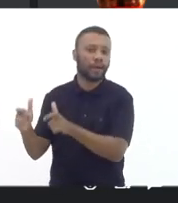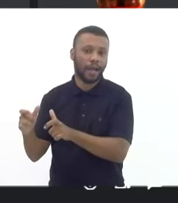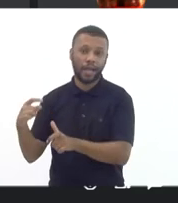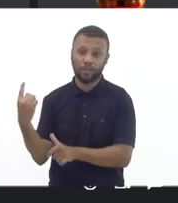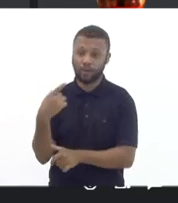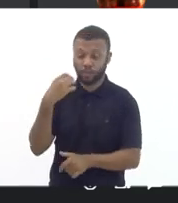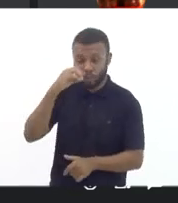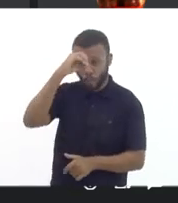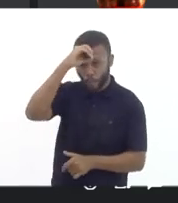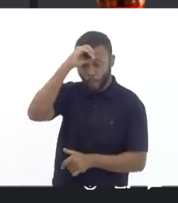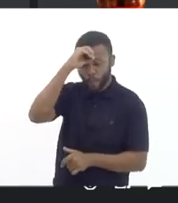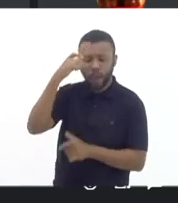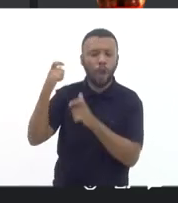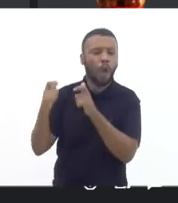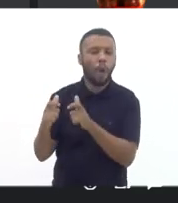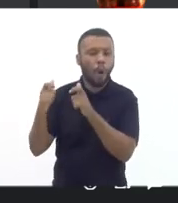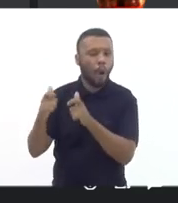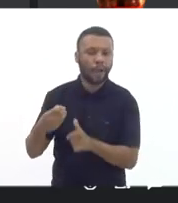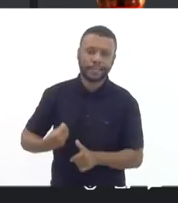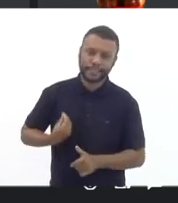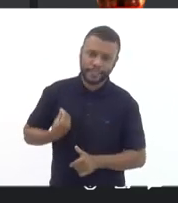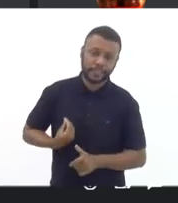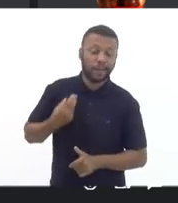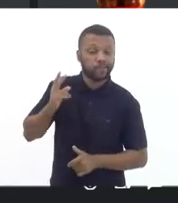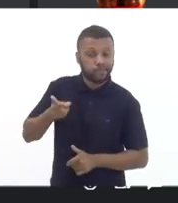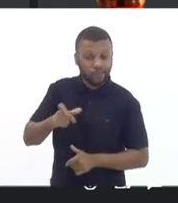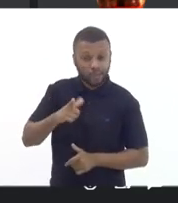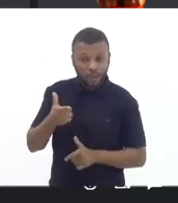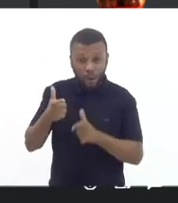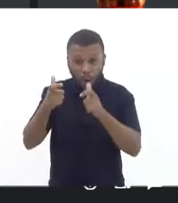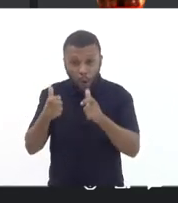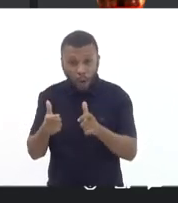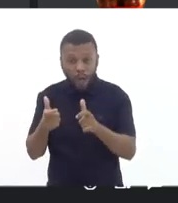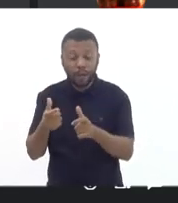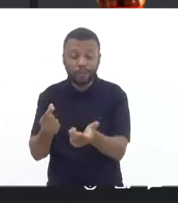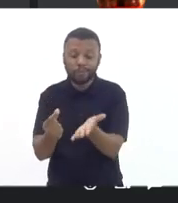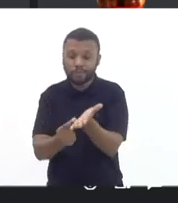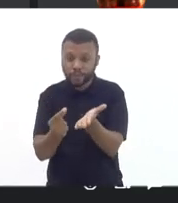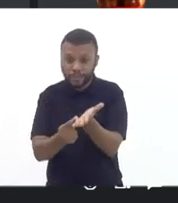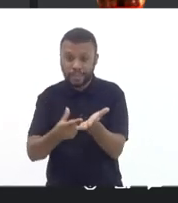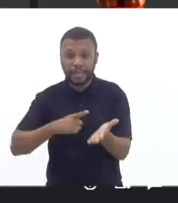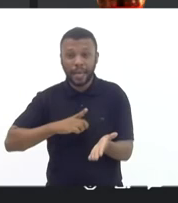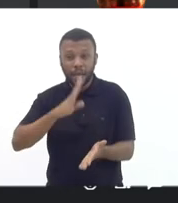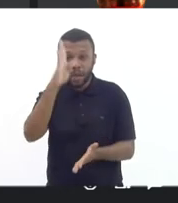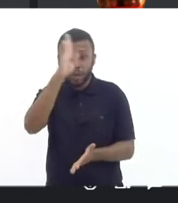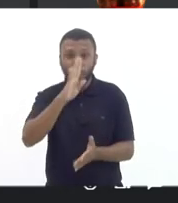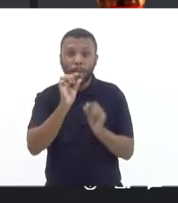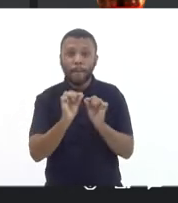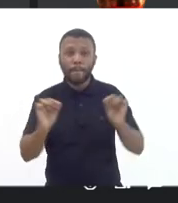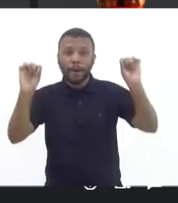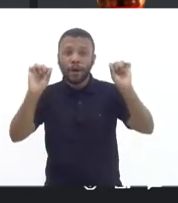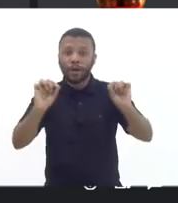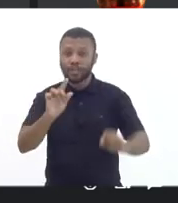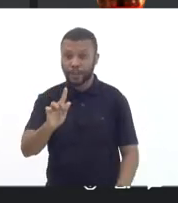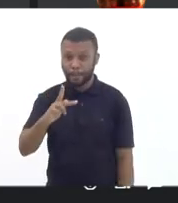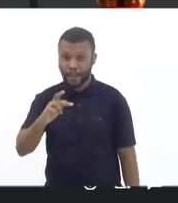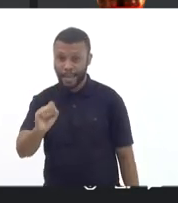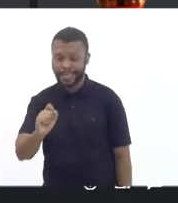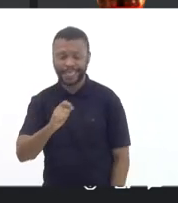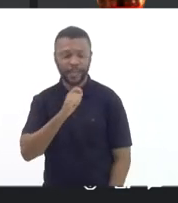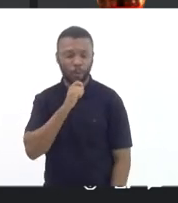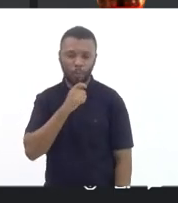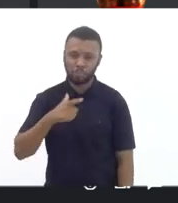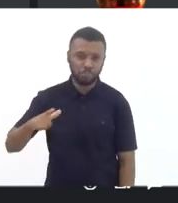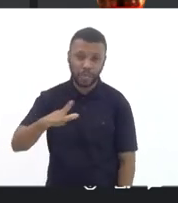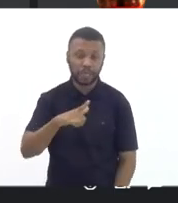está, porque mesmo que coloque microchip, os microchips que tem aqui no Brasil, eles não têm GPS. Então não daria para a